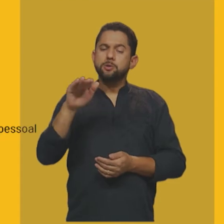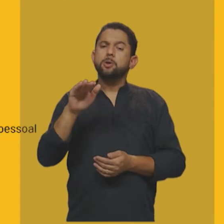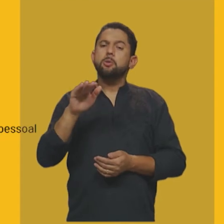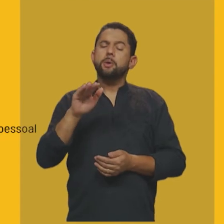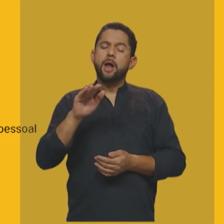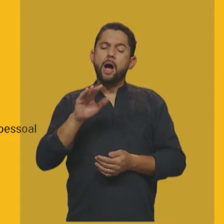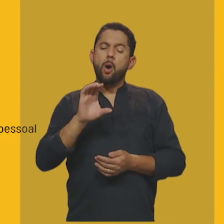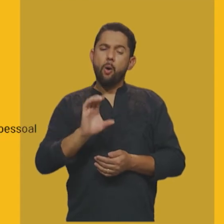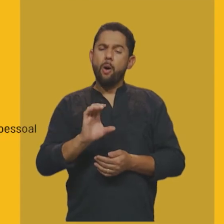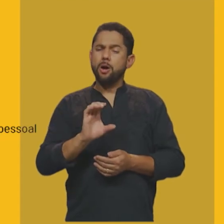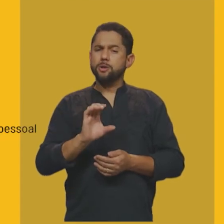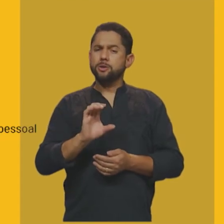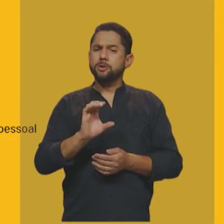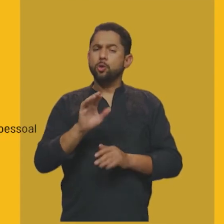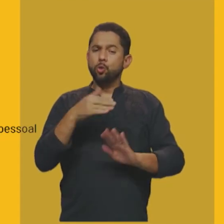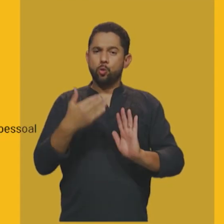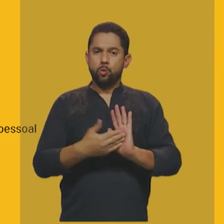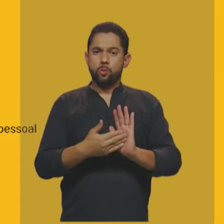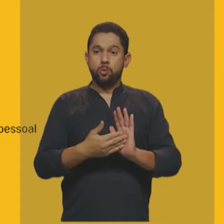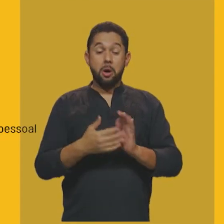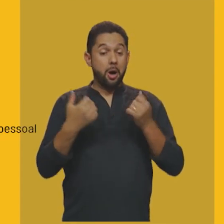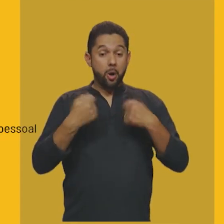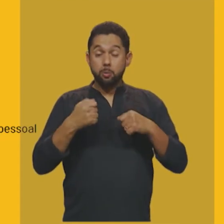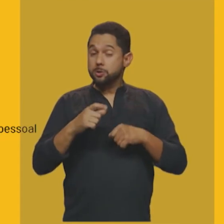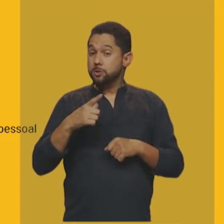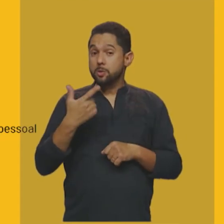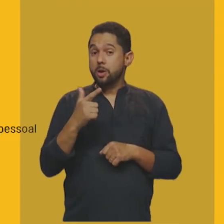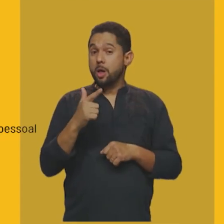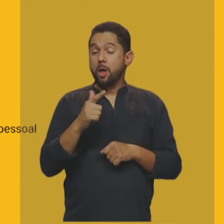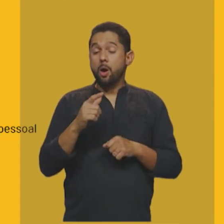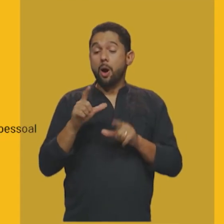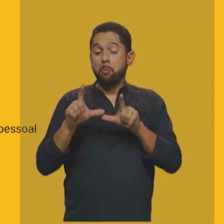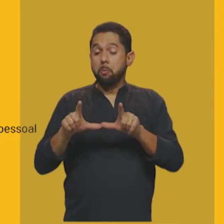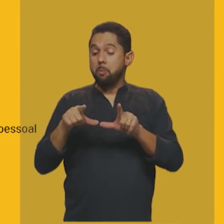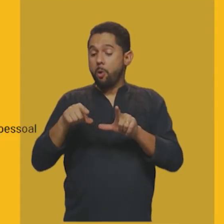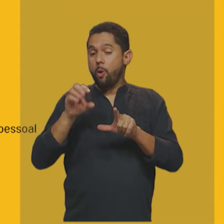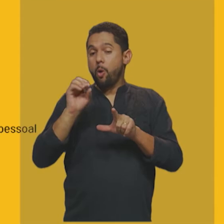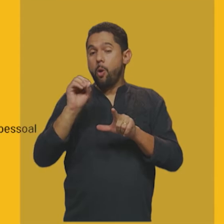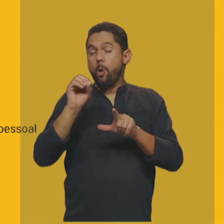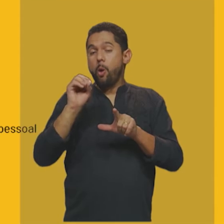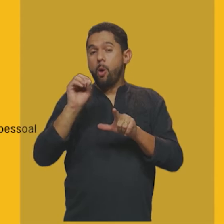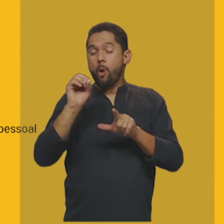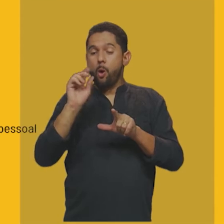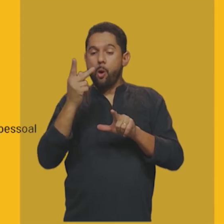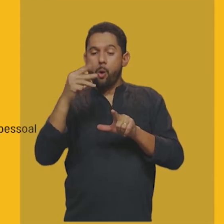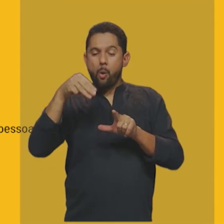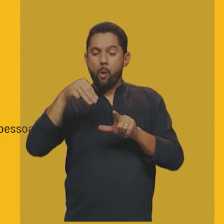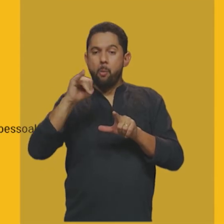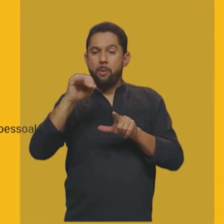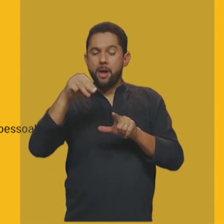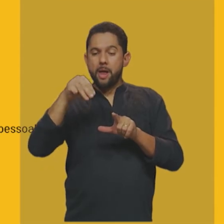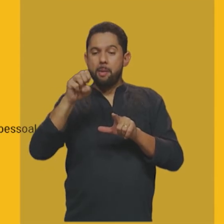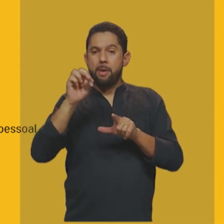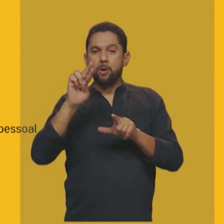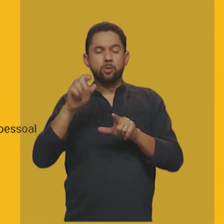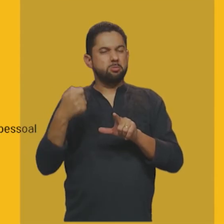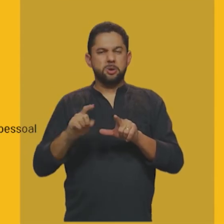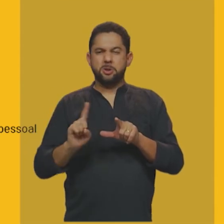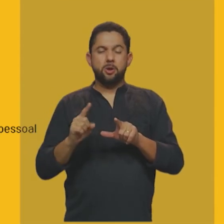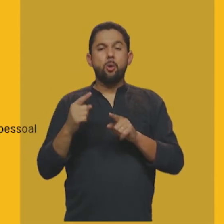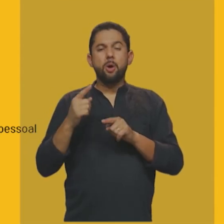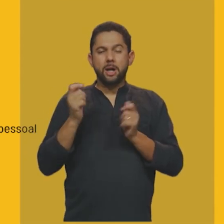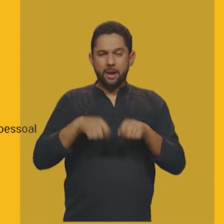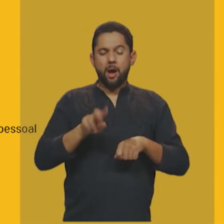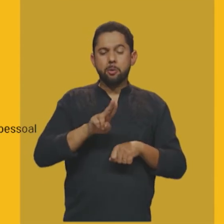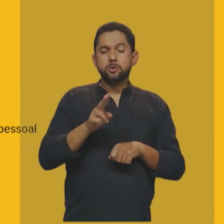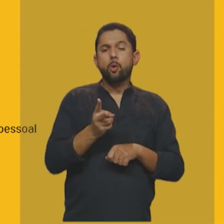Então, não necessariamente eu preciso de um ohmímetro para medir a resistência. Se eu tiver um voltímetro e um amperímetro, pela primeira